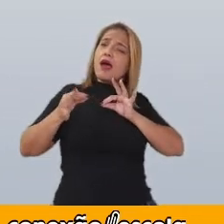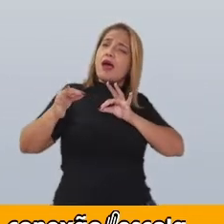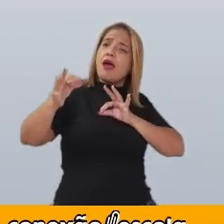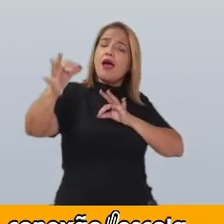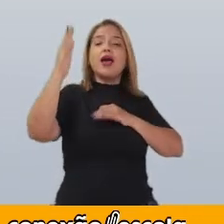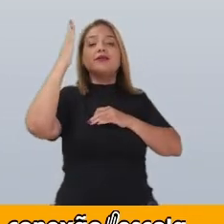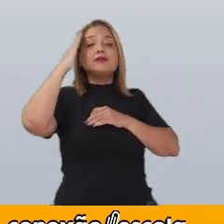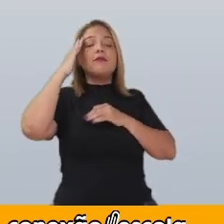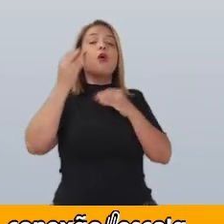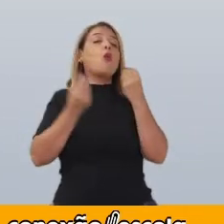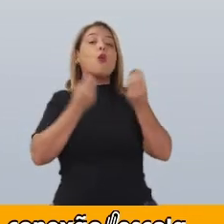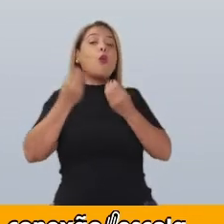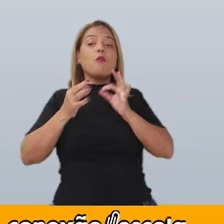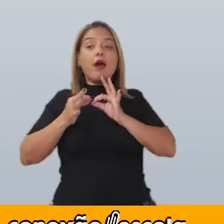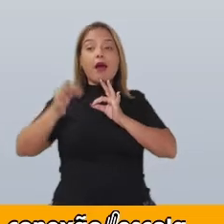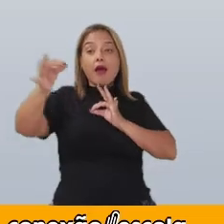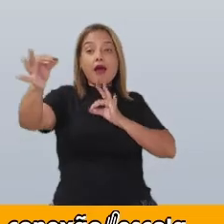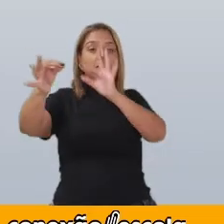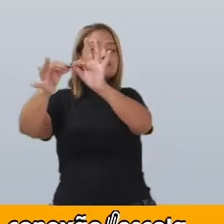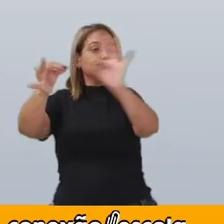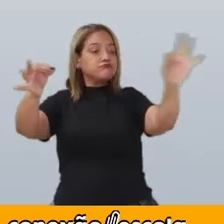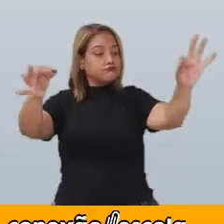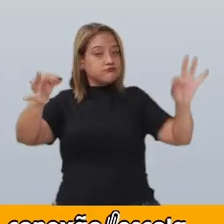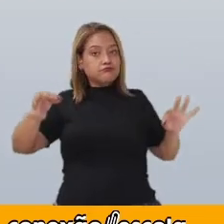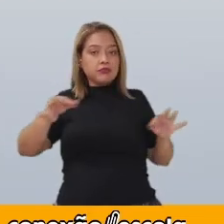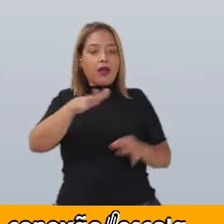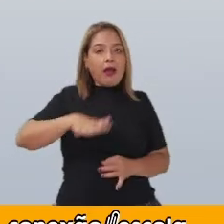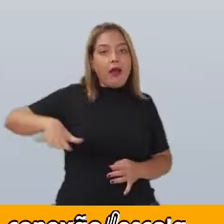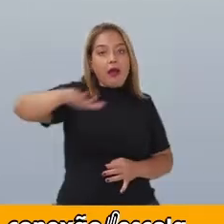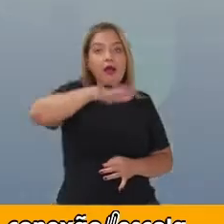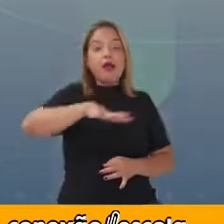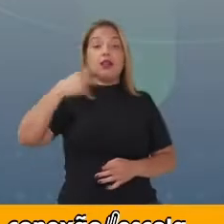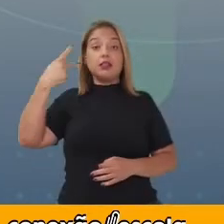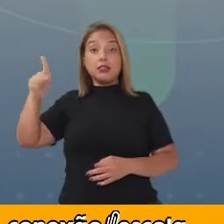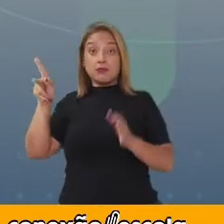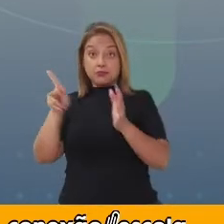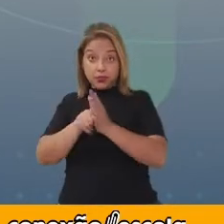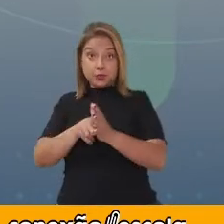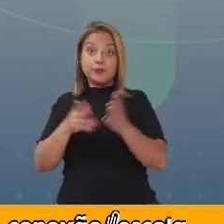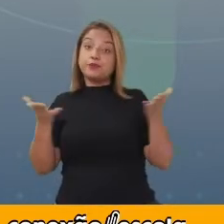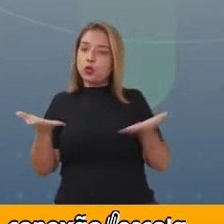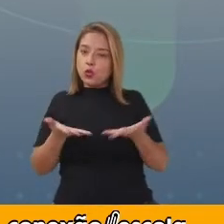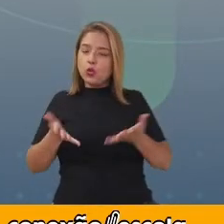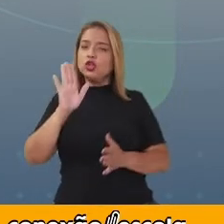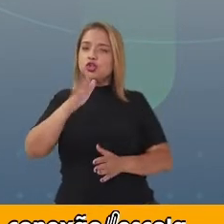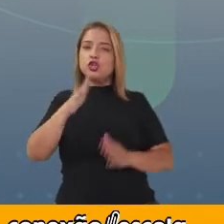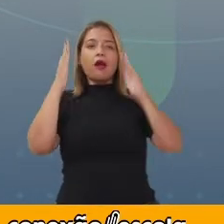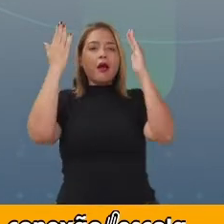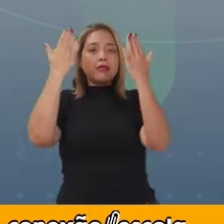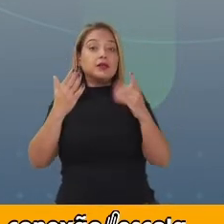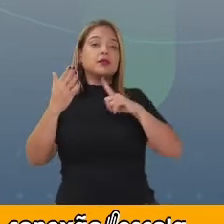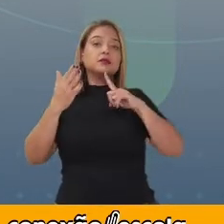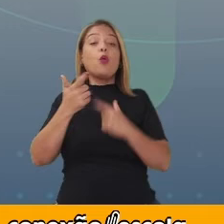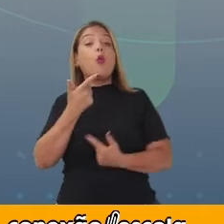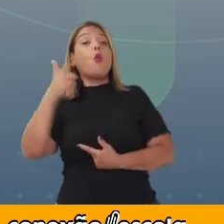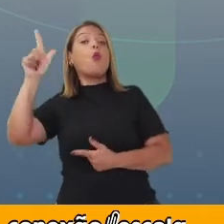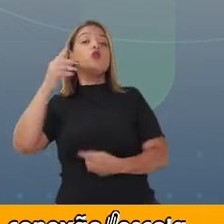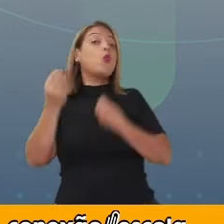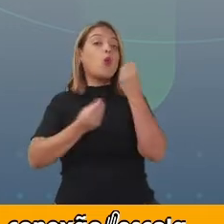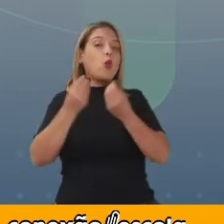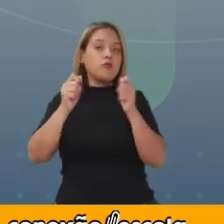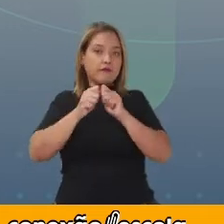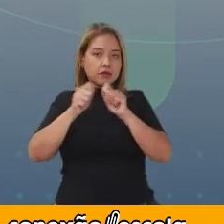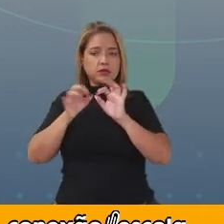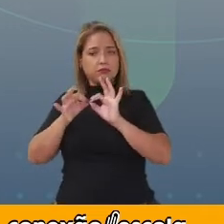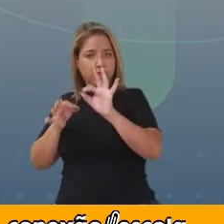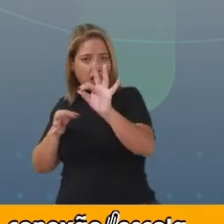as medições da área de superfície necessárias. Hoje nós usamos outras unidades de medida, não usamos mais a corda.